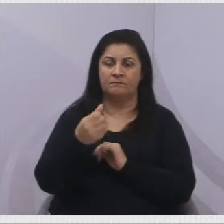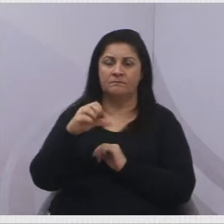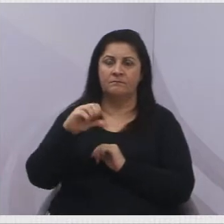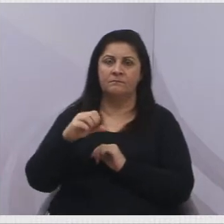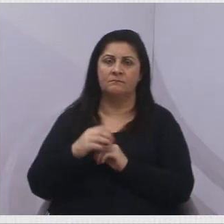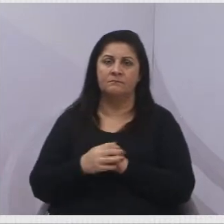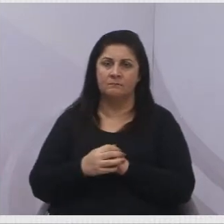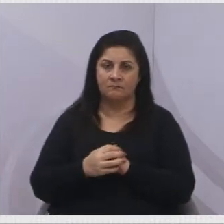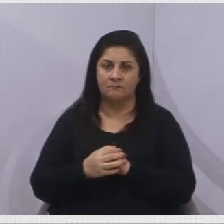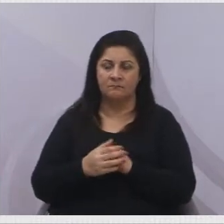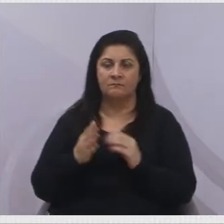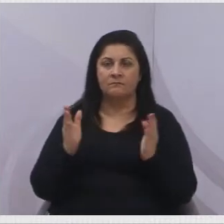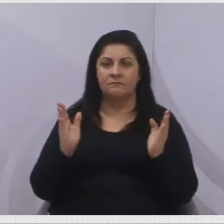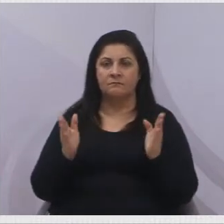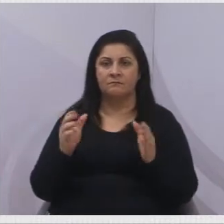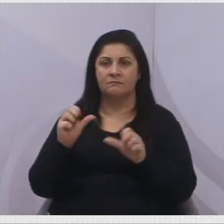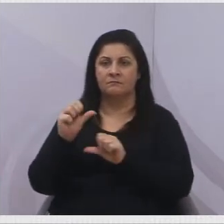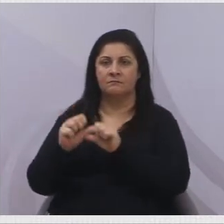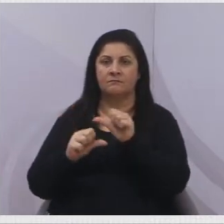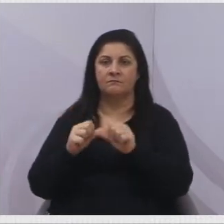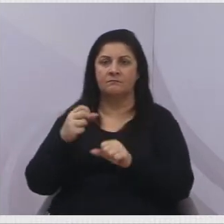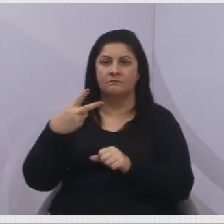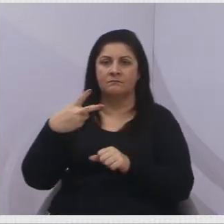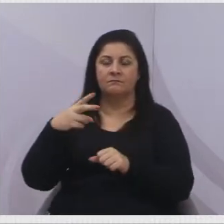4.169 procedimentos, saltamos para